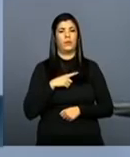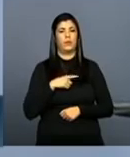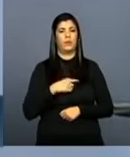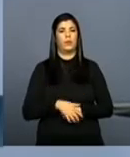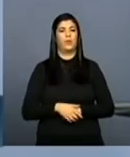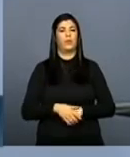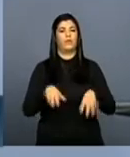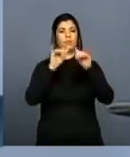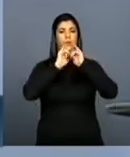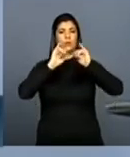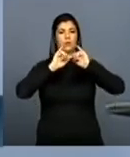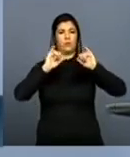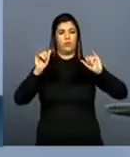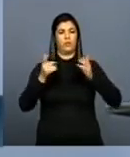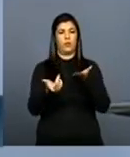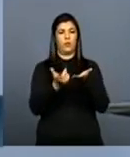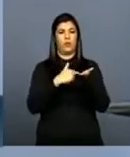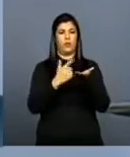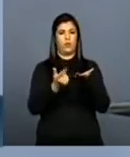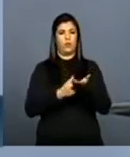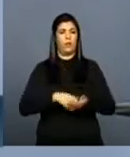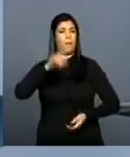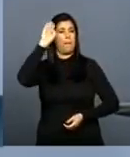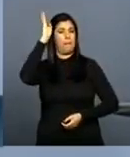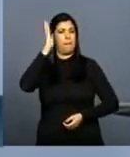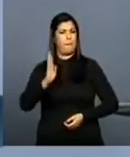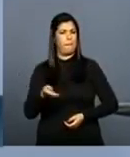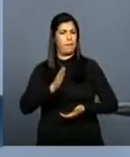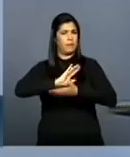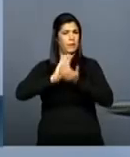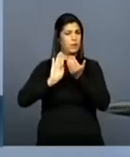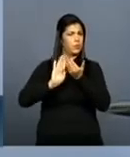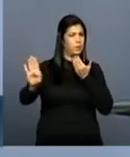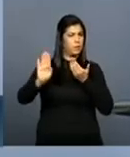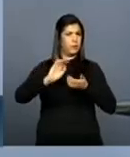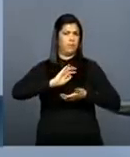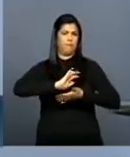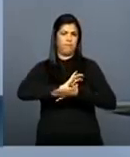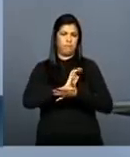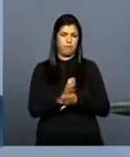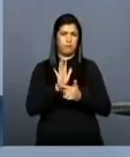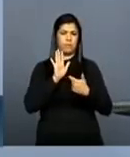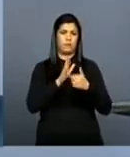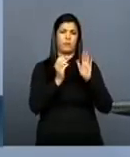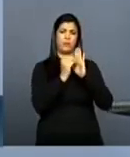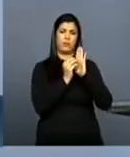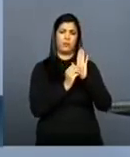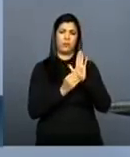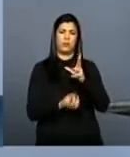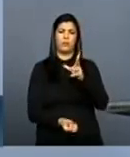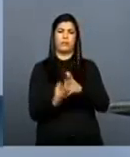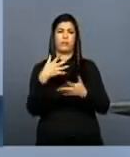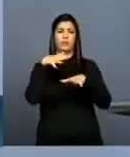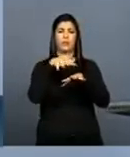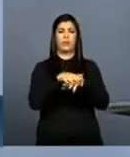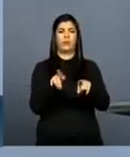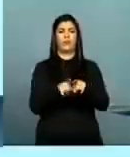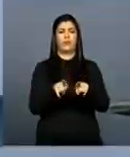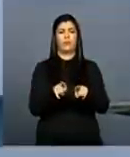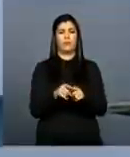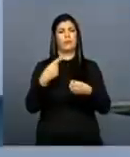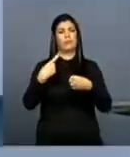de um livro do Brasil Sem Miséria, que traz também a agenda da inclusão produtiva rural, da inclusão produtiva urbana, mas é um